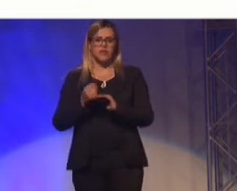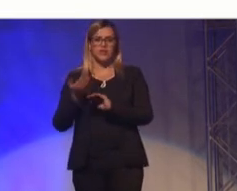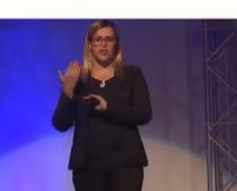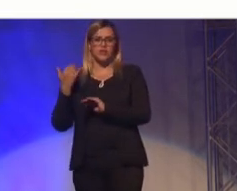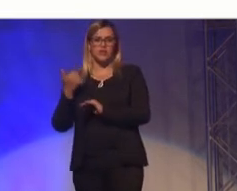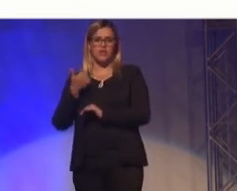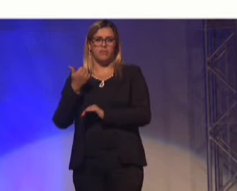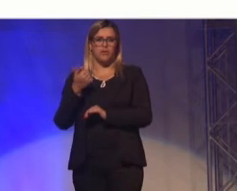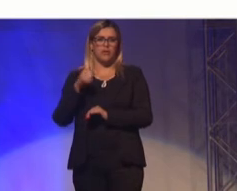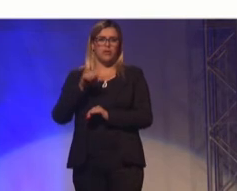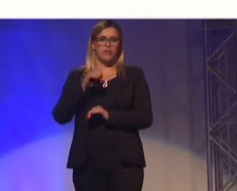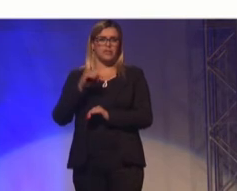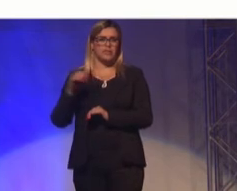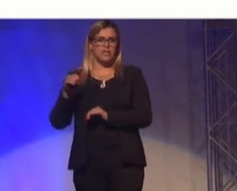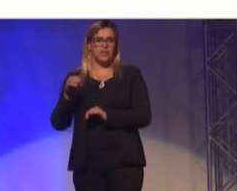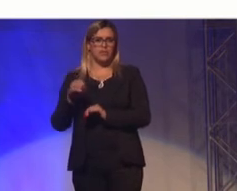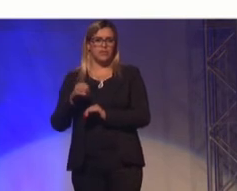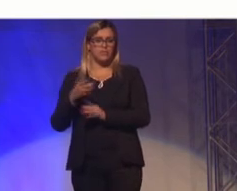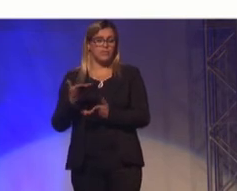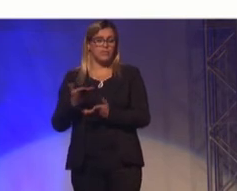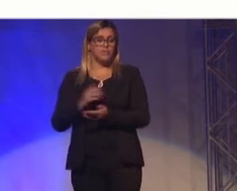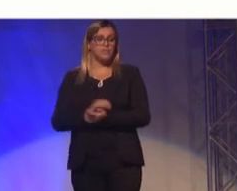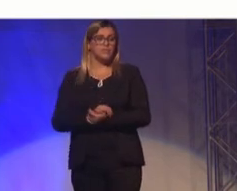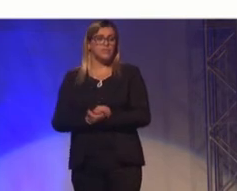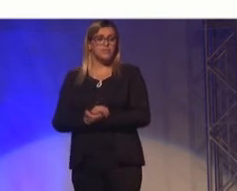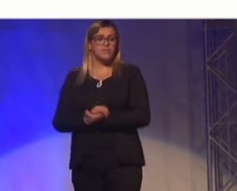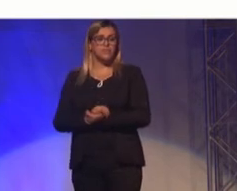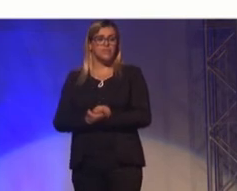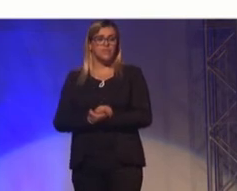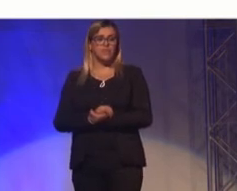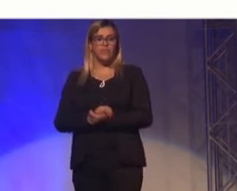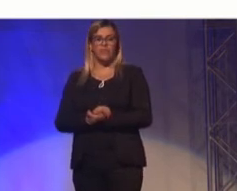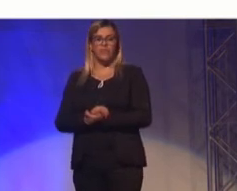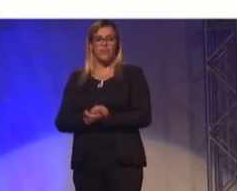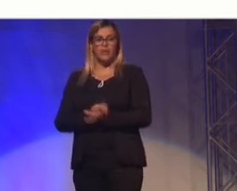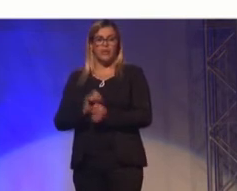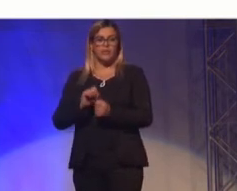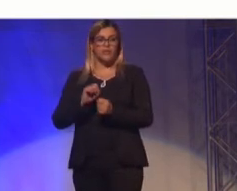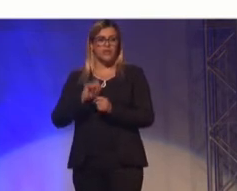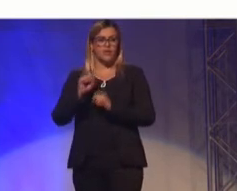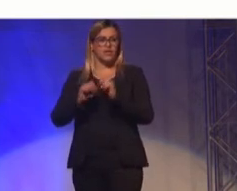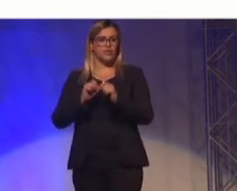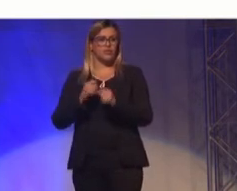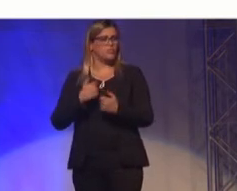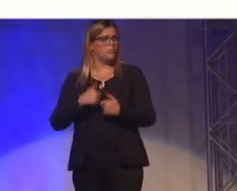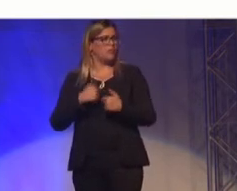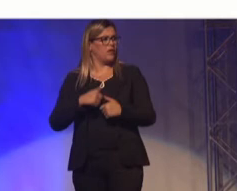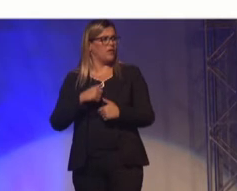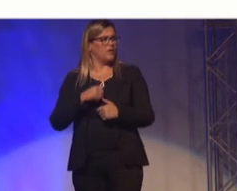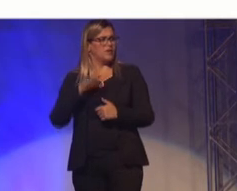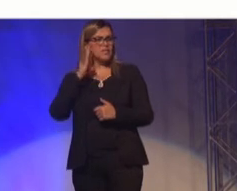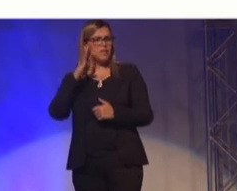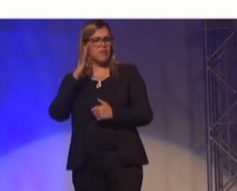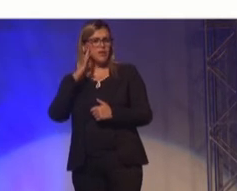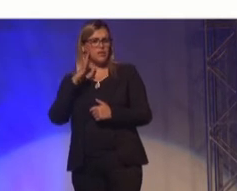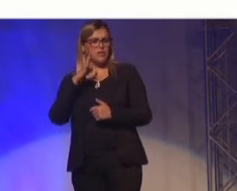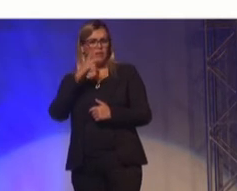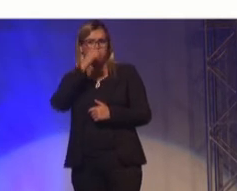de 1900, né? Do século passado. É, com corrente, né? Então imagina, olha lá, o